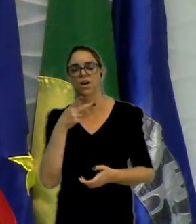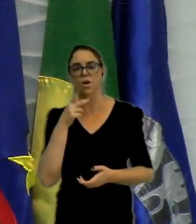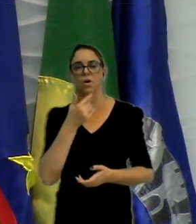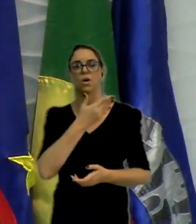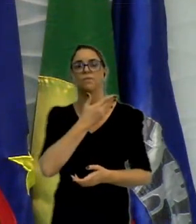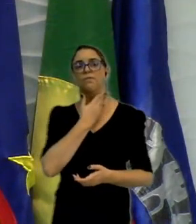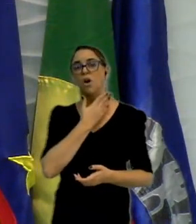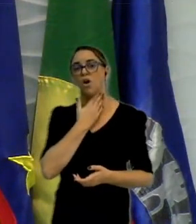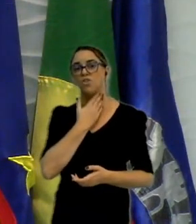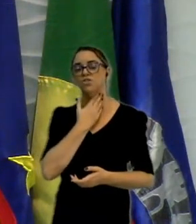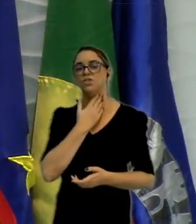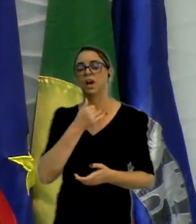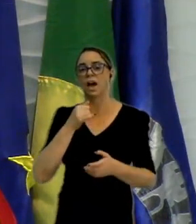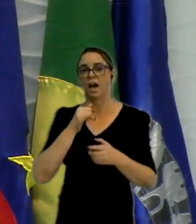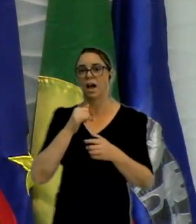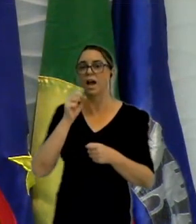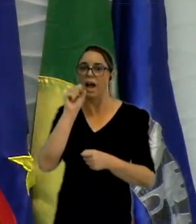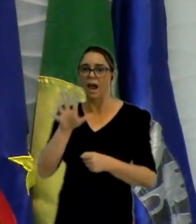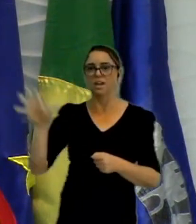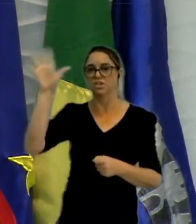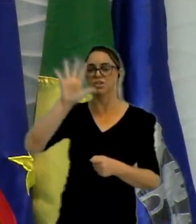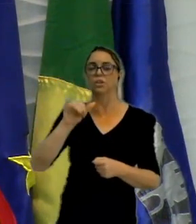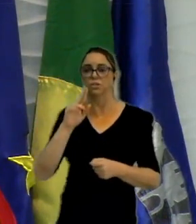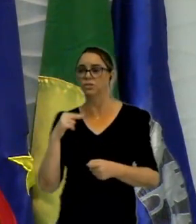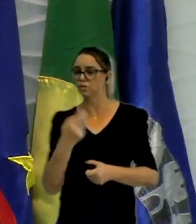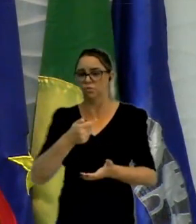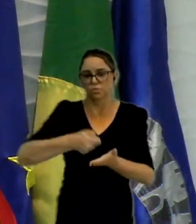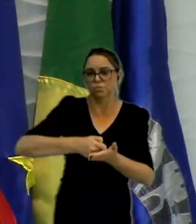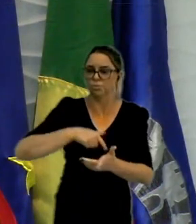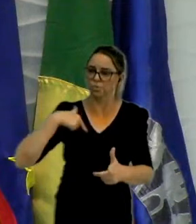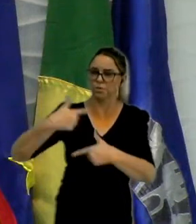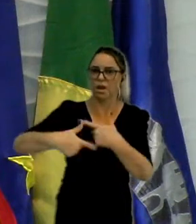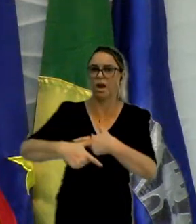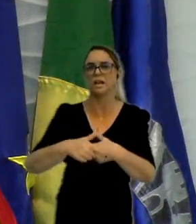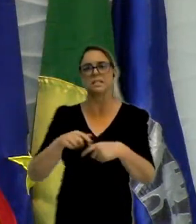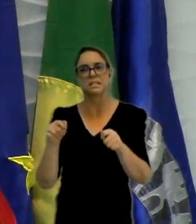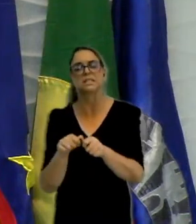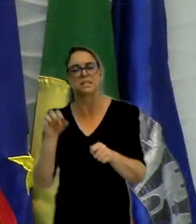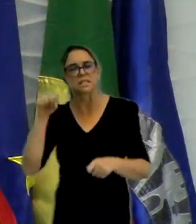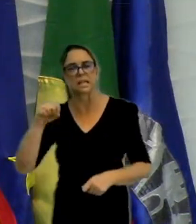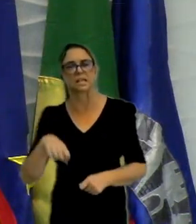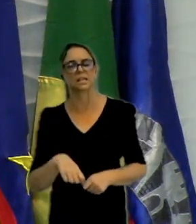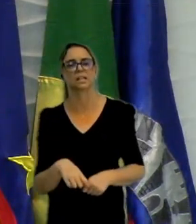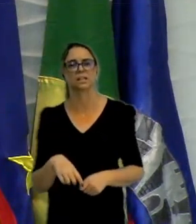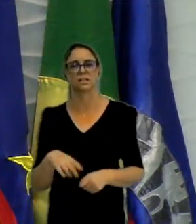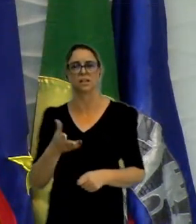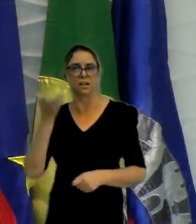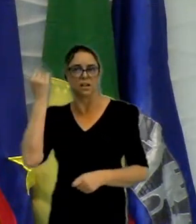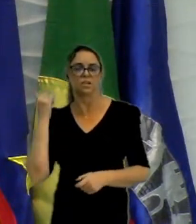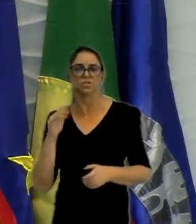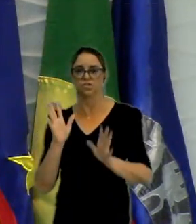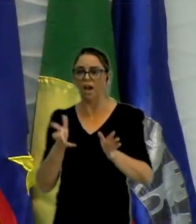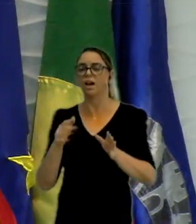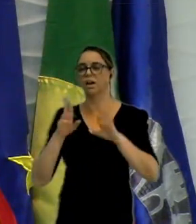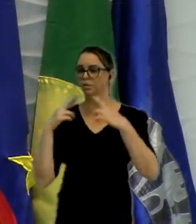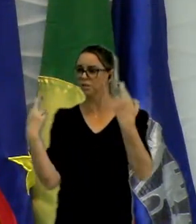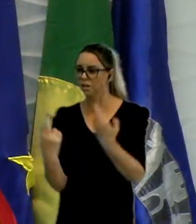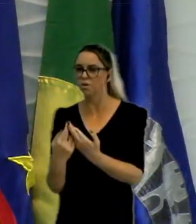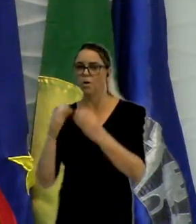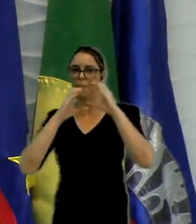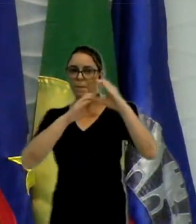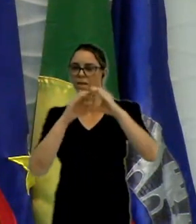estadual não está correndo atrás. Está sim, vereador. Está fazendo a sua parte, como em várias ocasiões nos reunimos com elas e fomos na